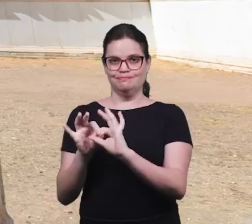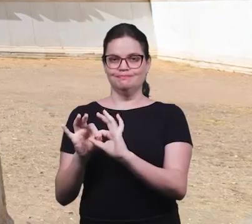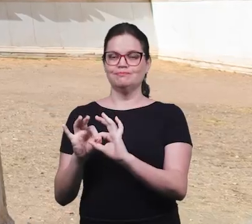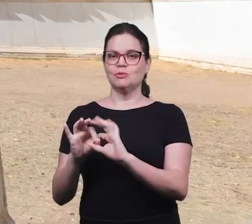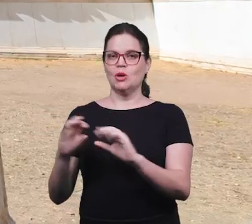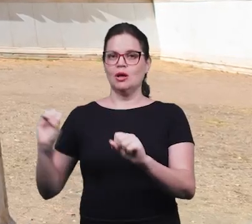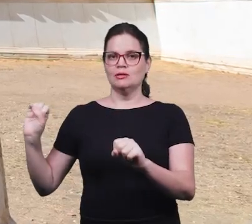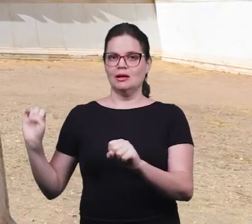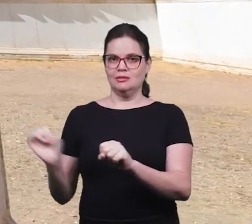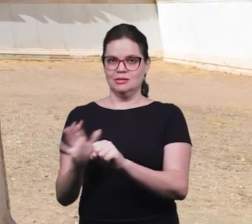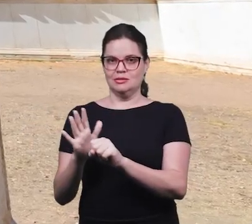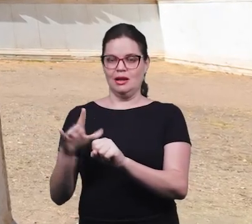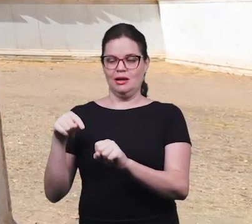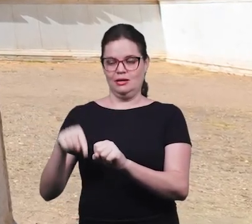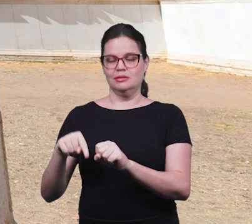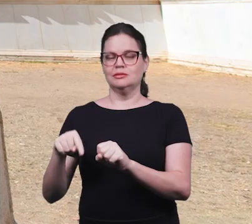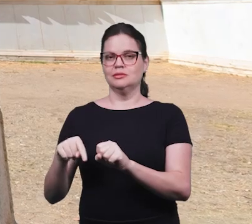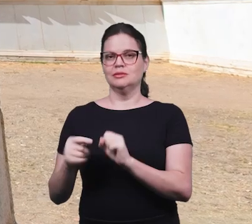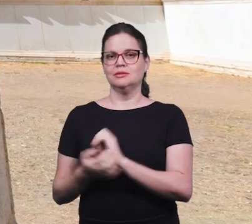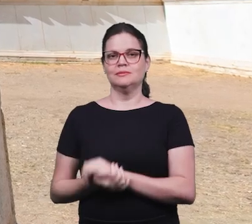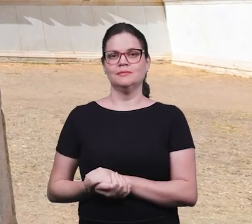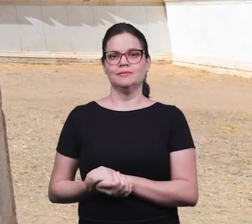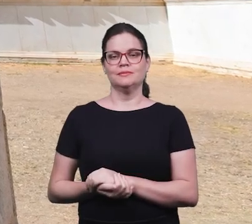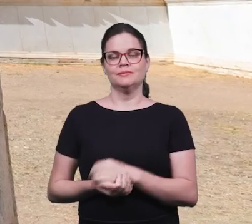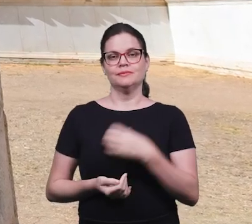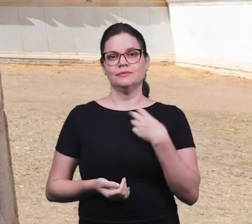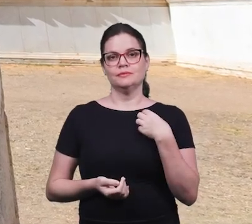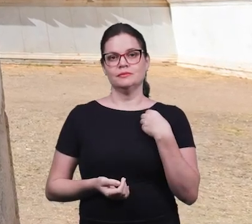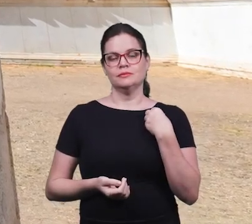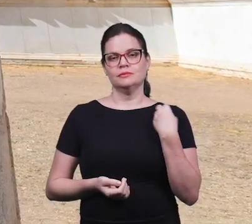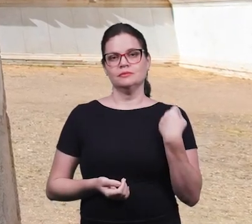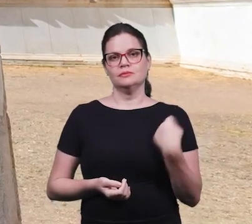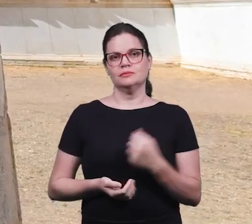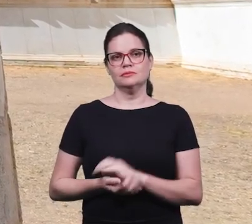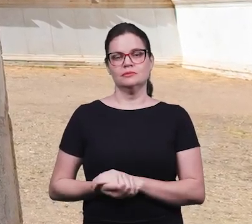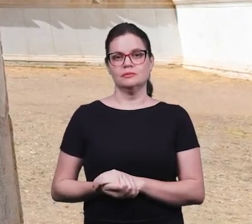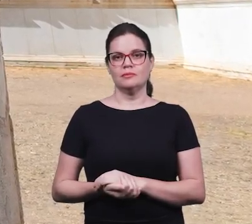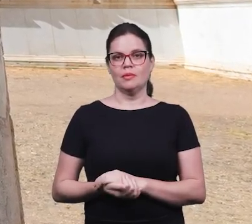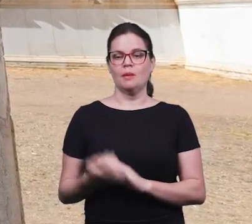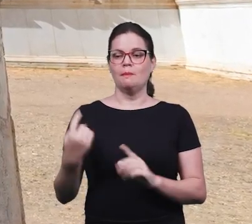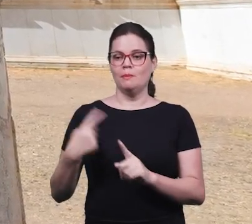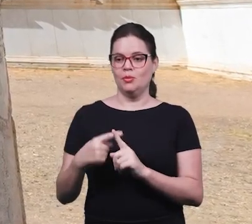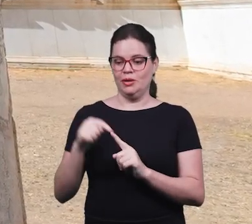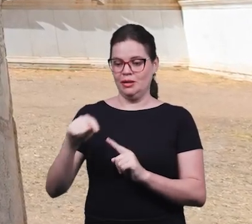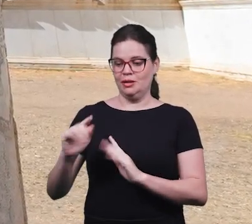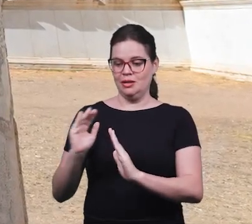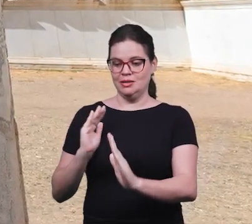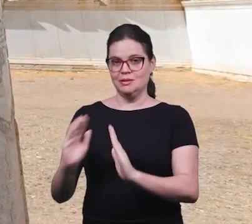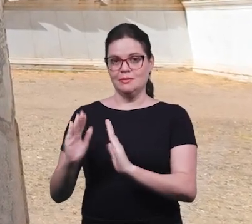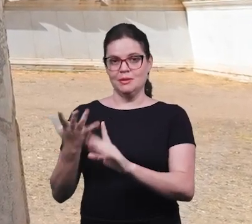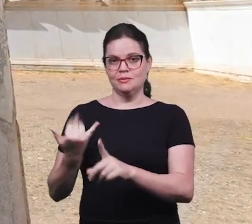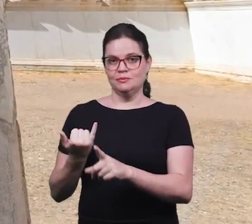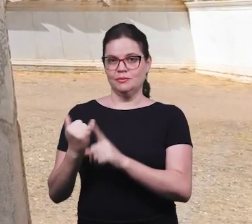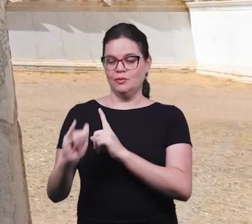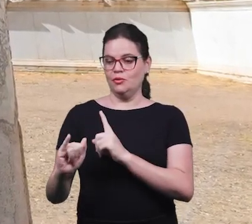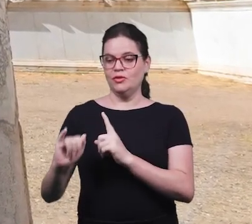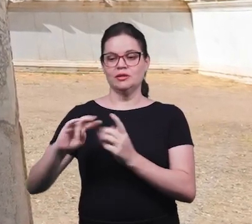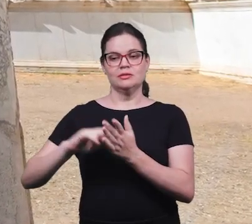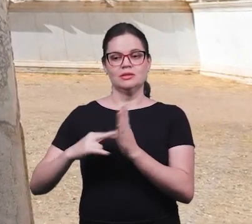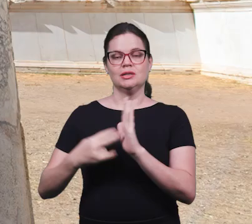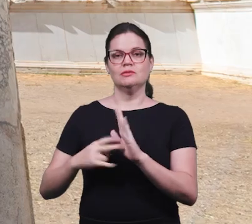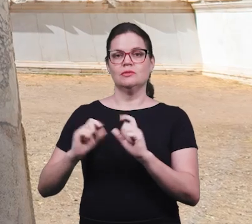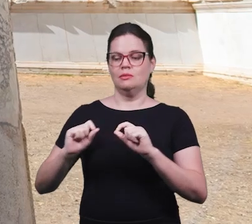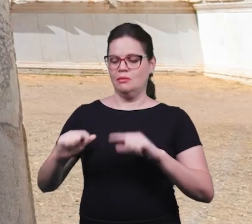de Sardes remete a uma operação do Espírito